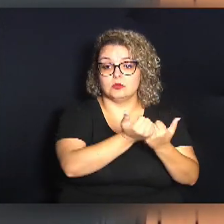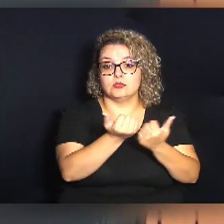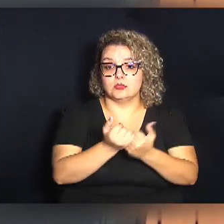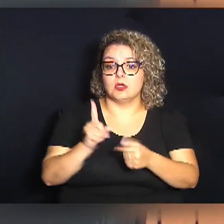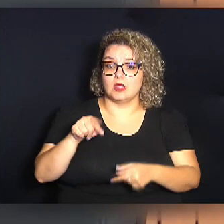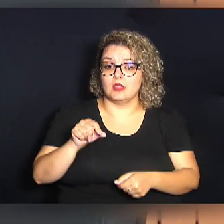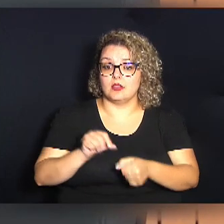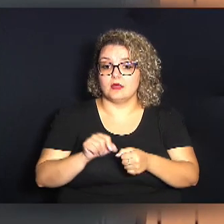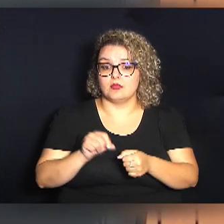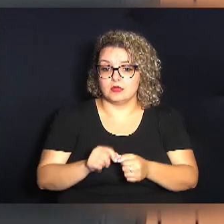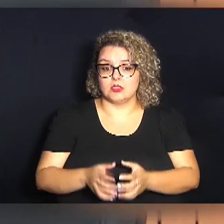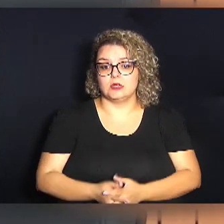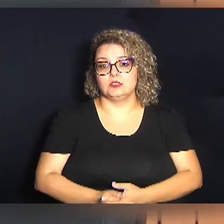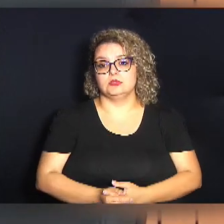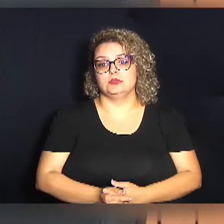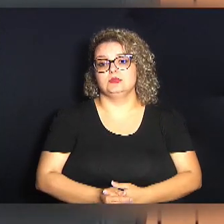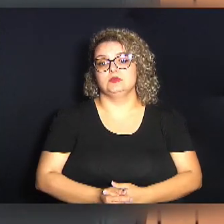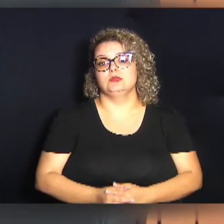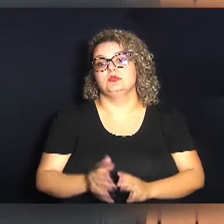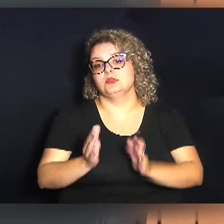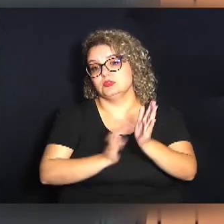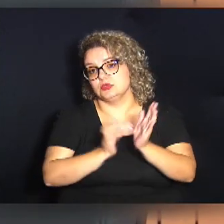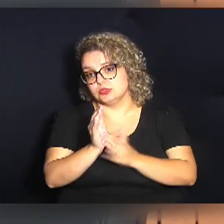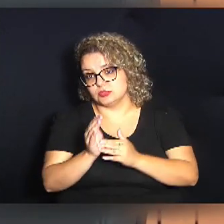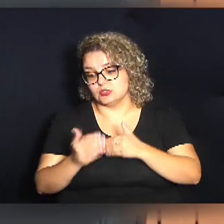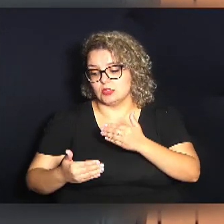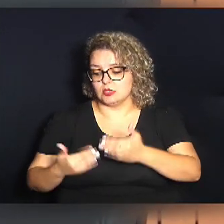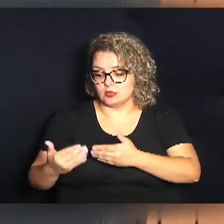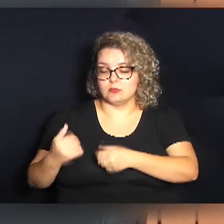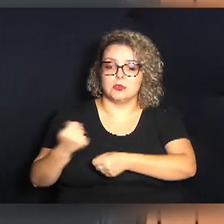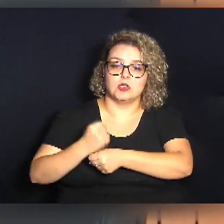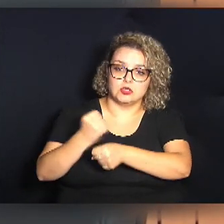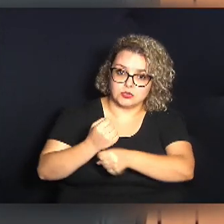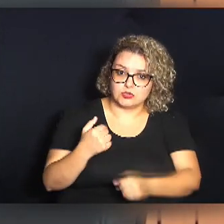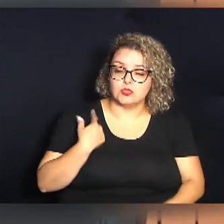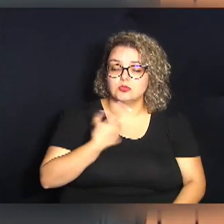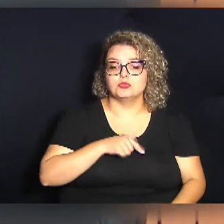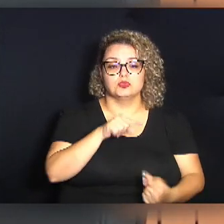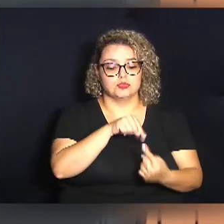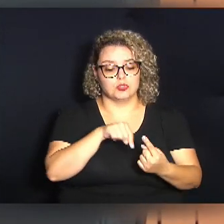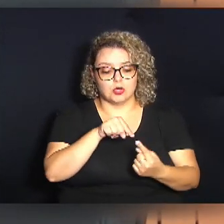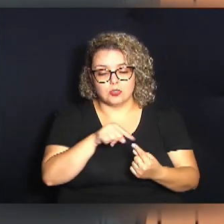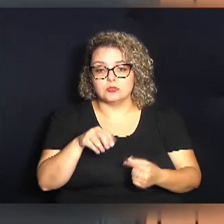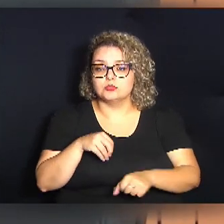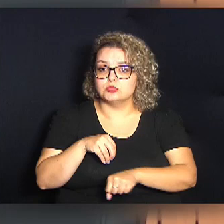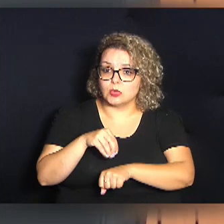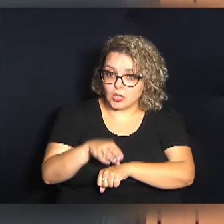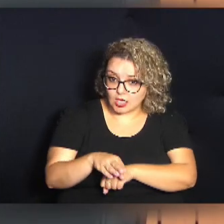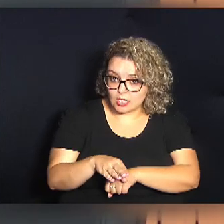feitos em decorrência de concurso e ao longo dos anos, né? O nosso objetivo de encaminhar